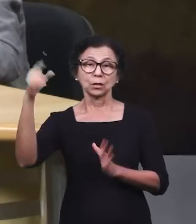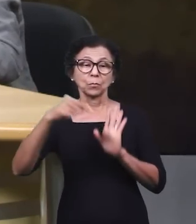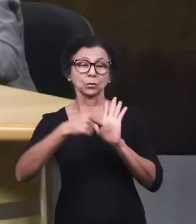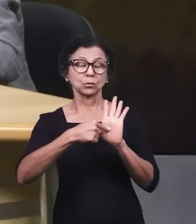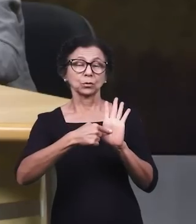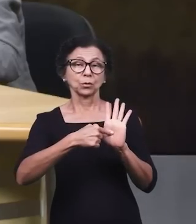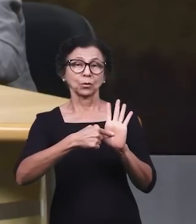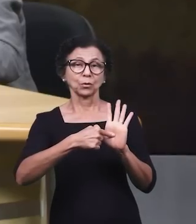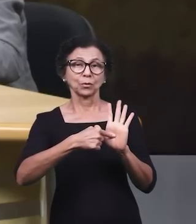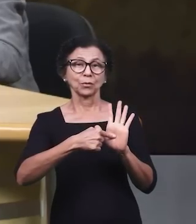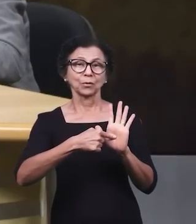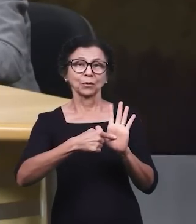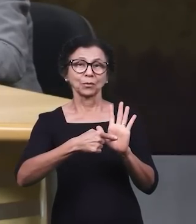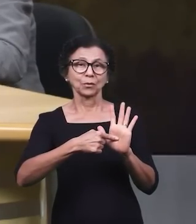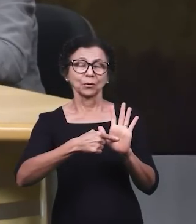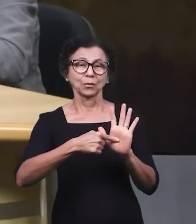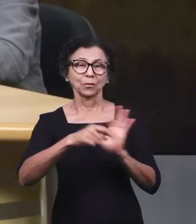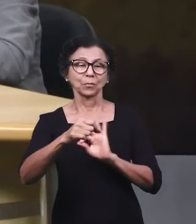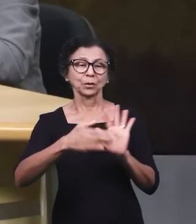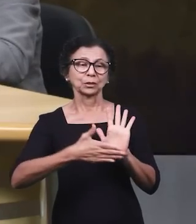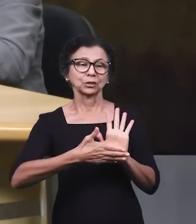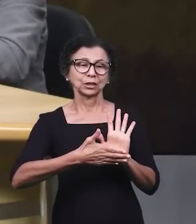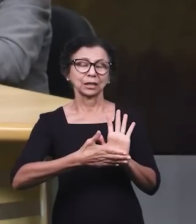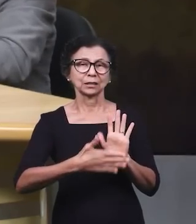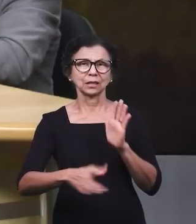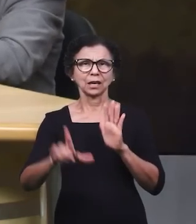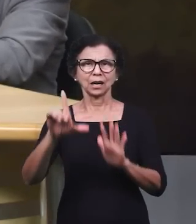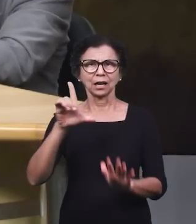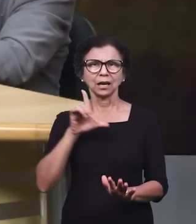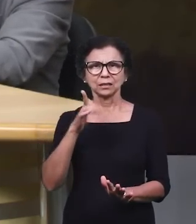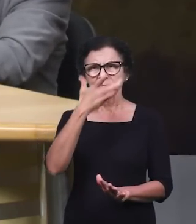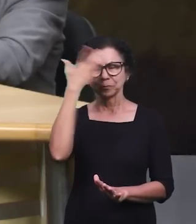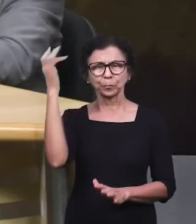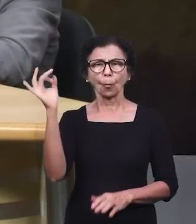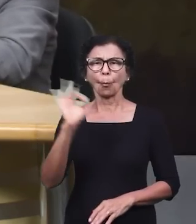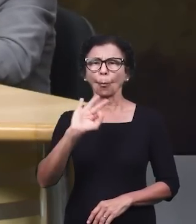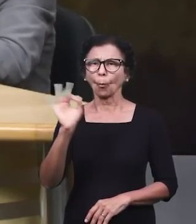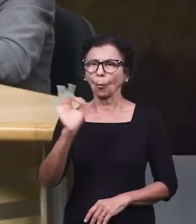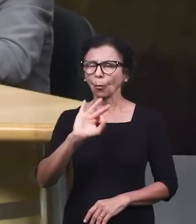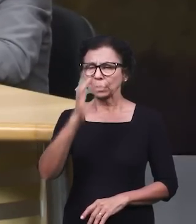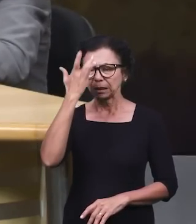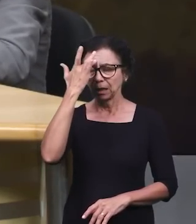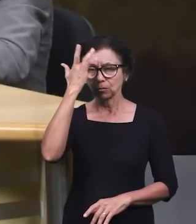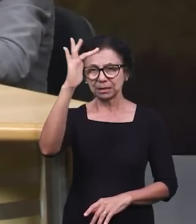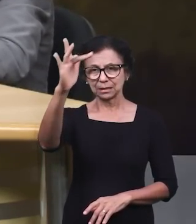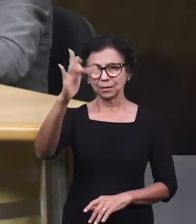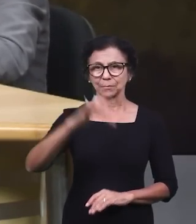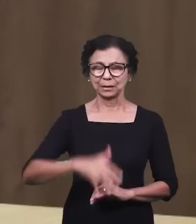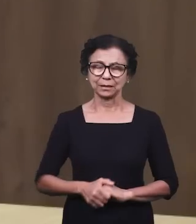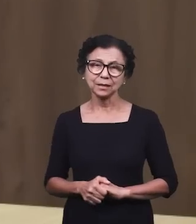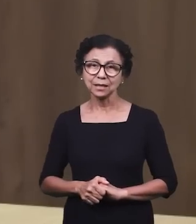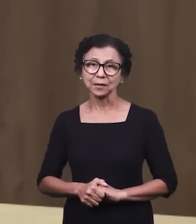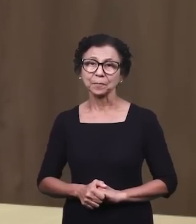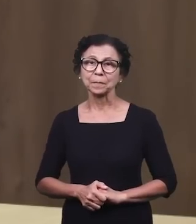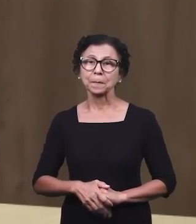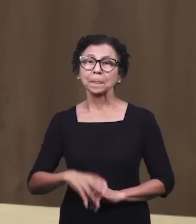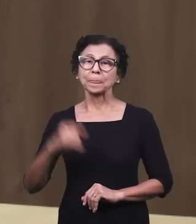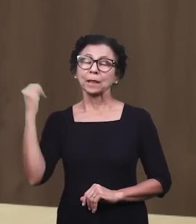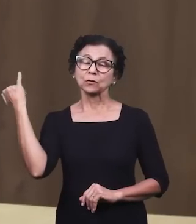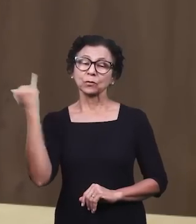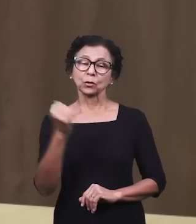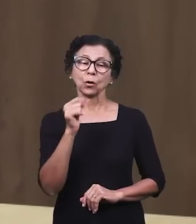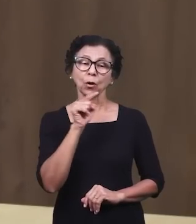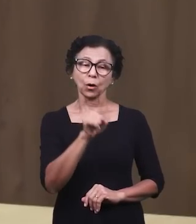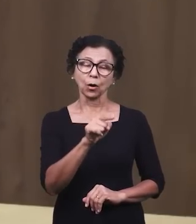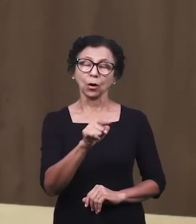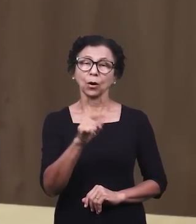projeto. Aí Deus chama ele e fala assim, vou fazer de ti, benditos as famílias da terra, serão como as estrelas do céu,